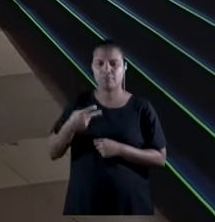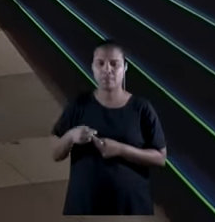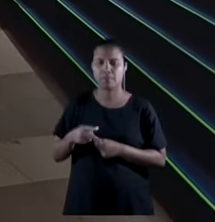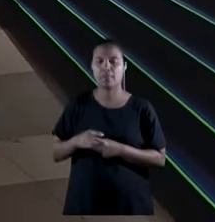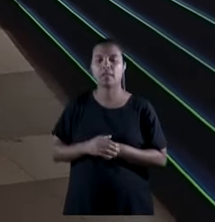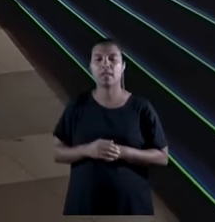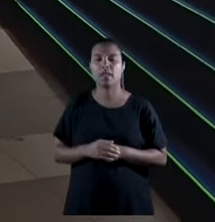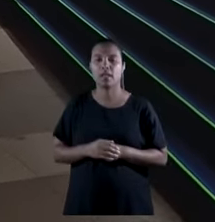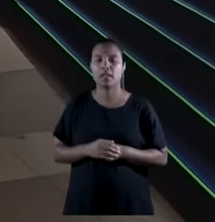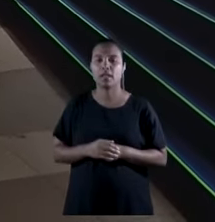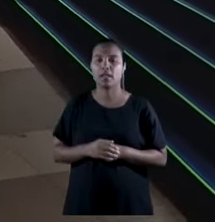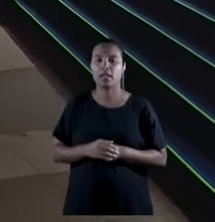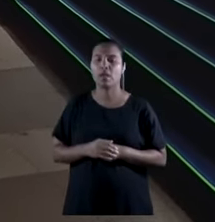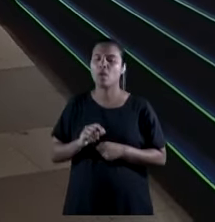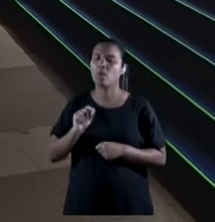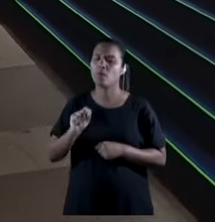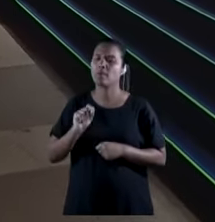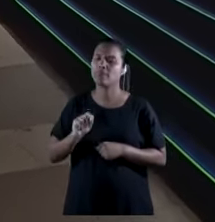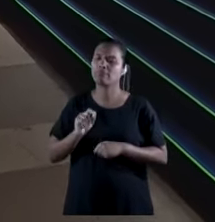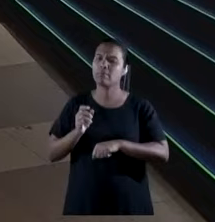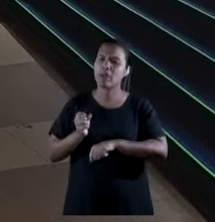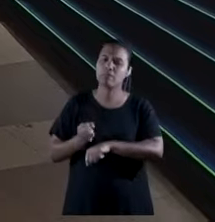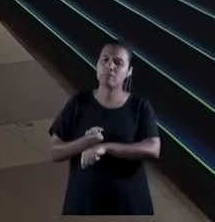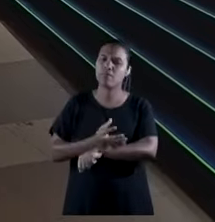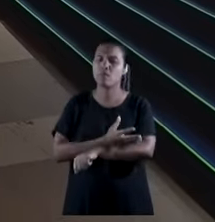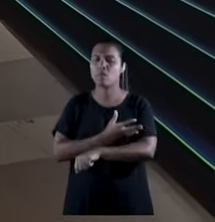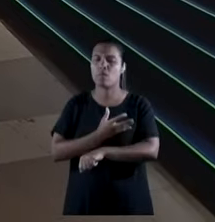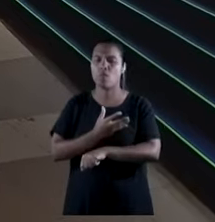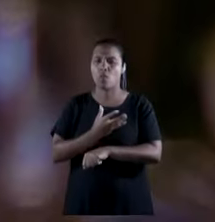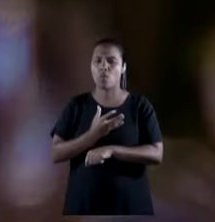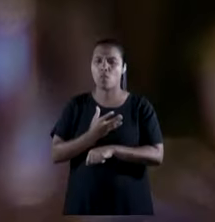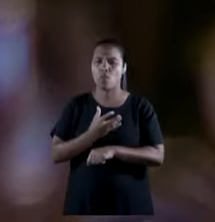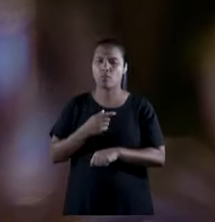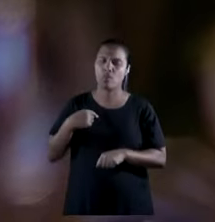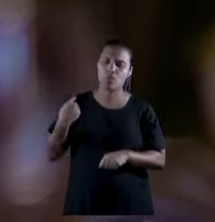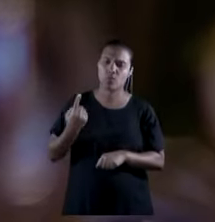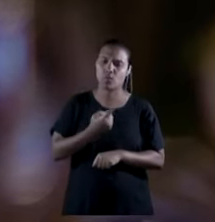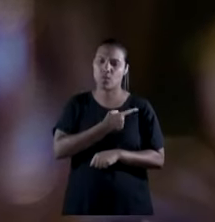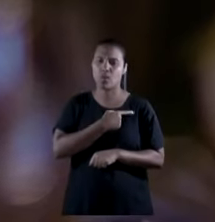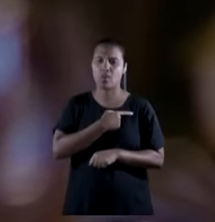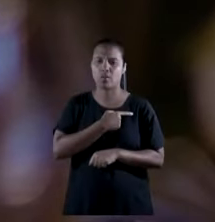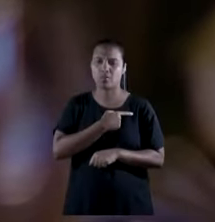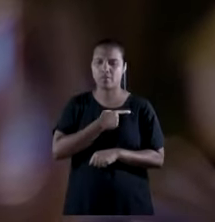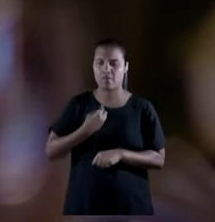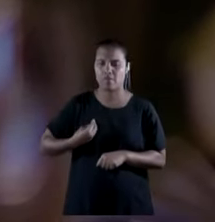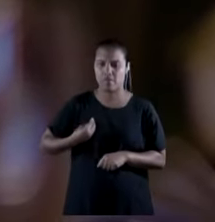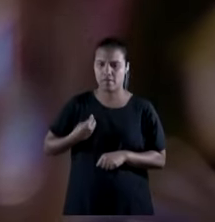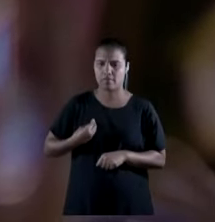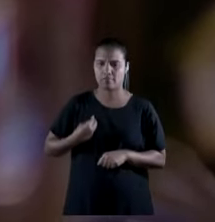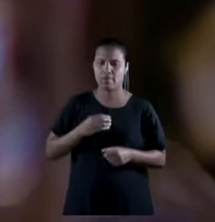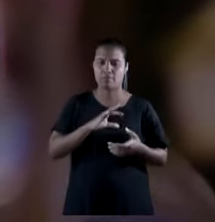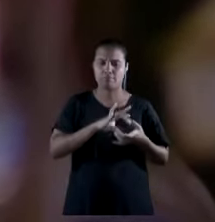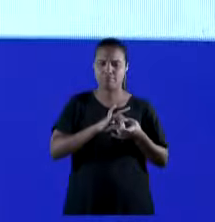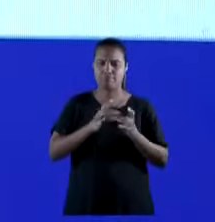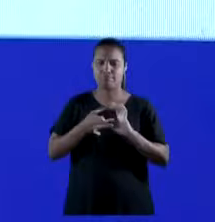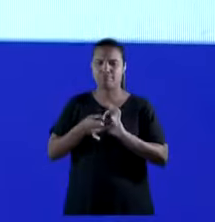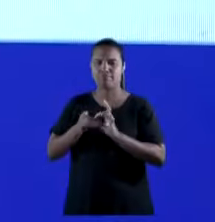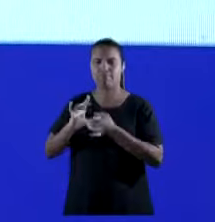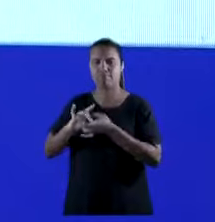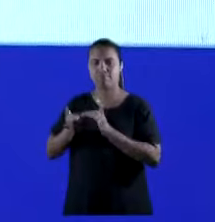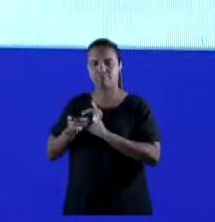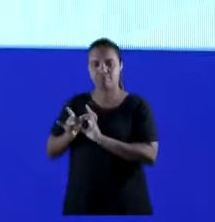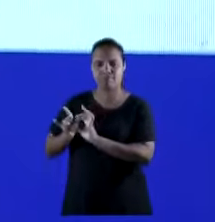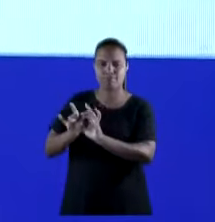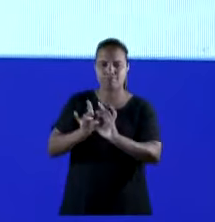vimos, a harmonia vai muito além da técnica, da sincronia e da organização. É o